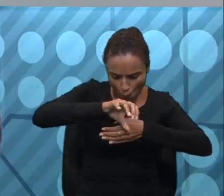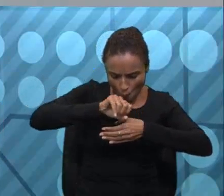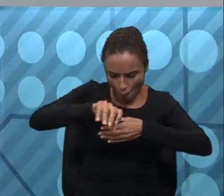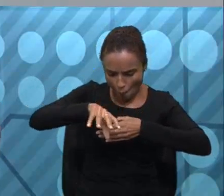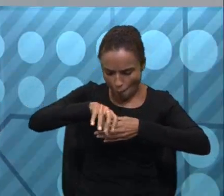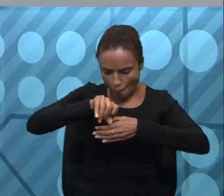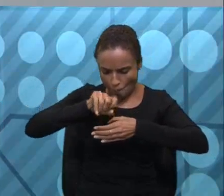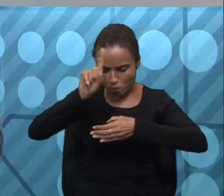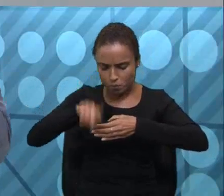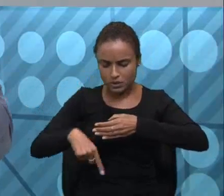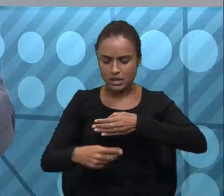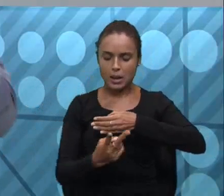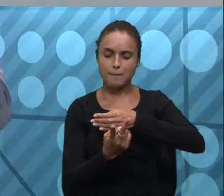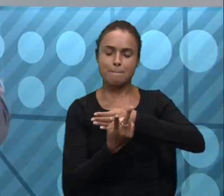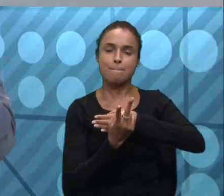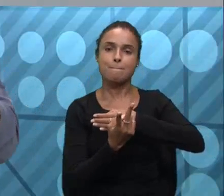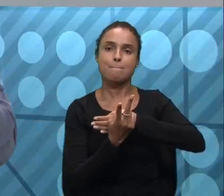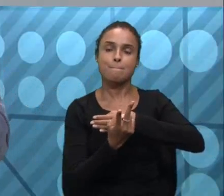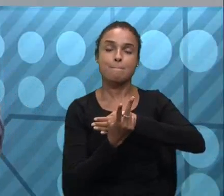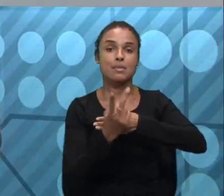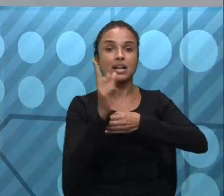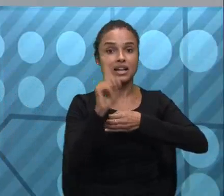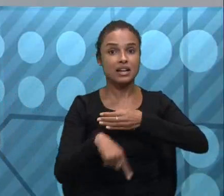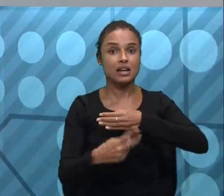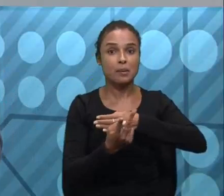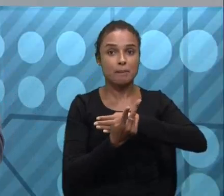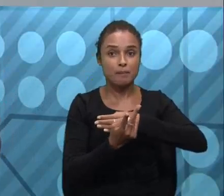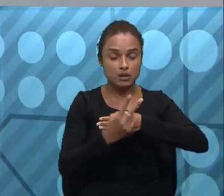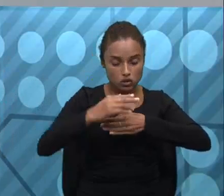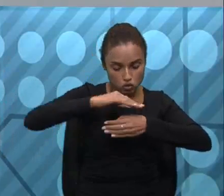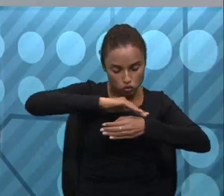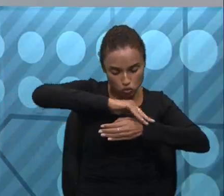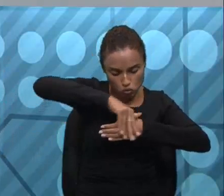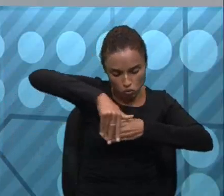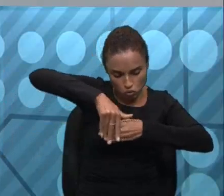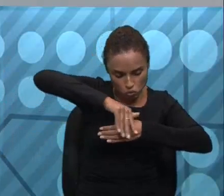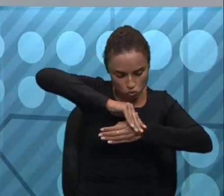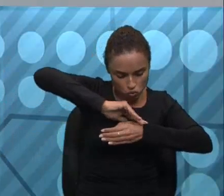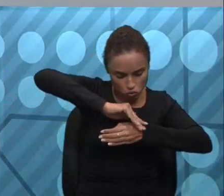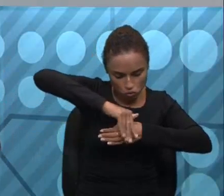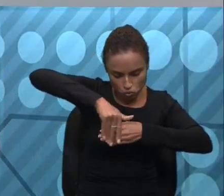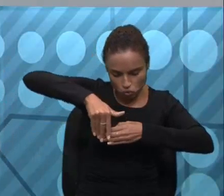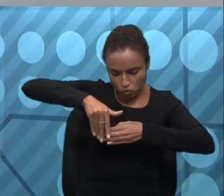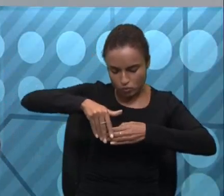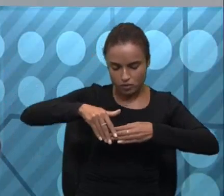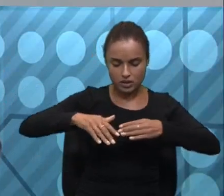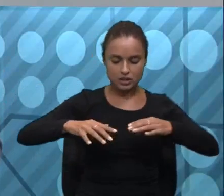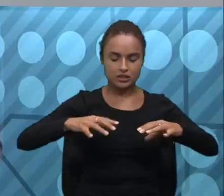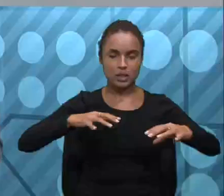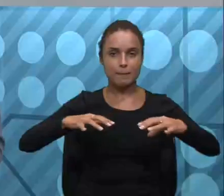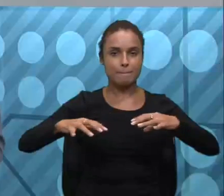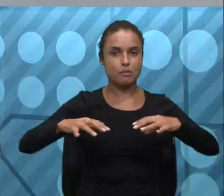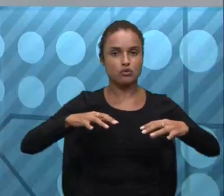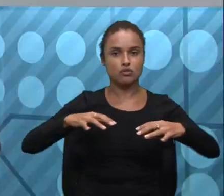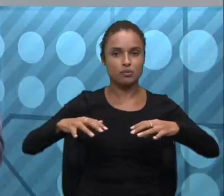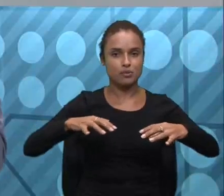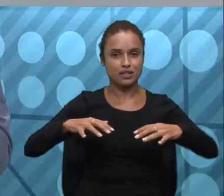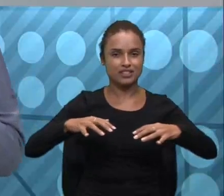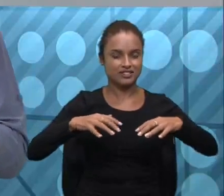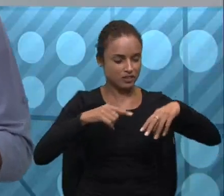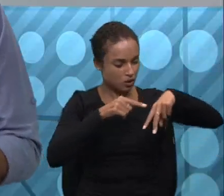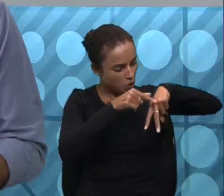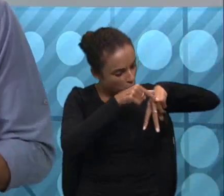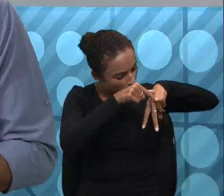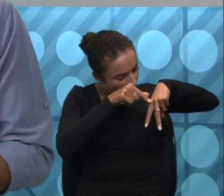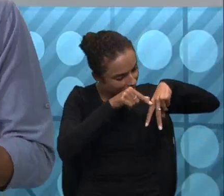com a proteção e também ele vai dar lubrificação suficiente para que ocorra um movimento. Tá certo? E